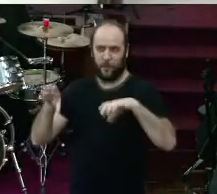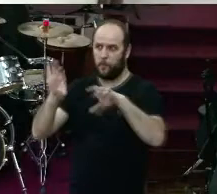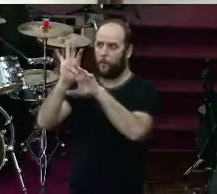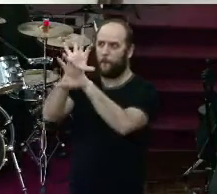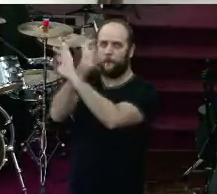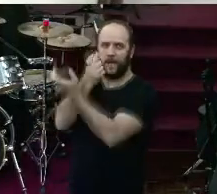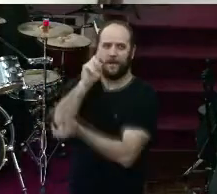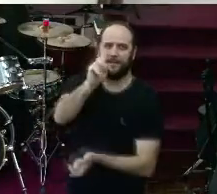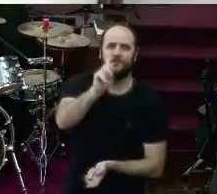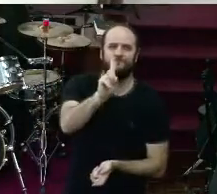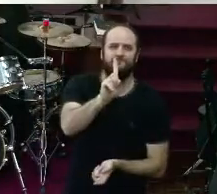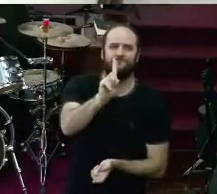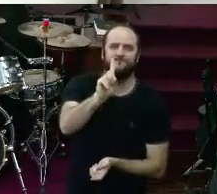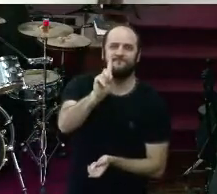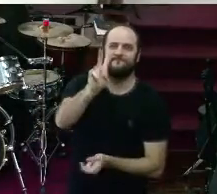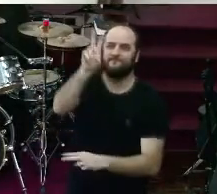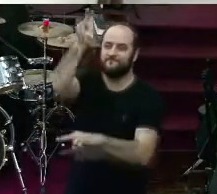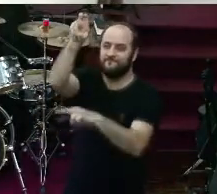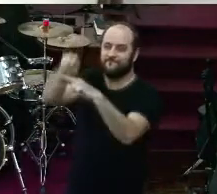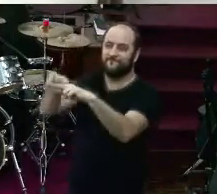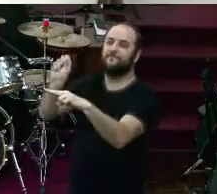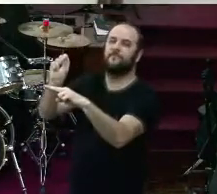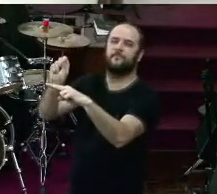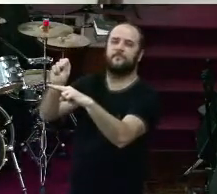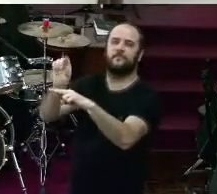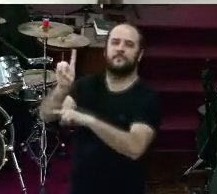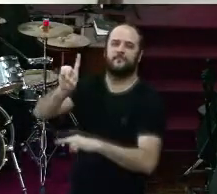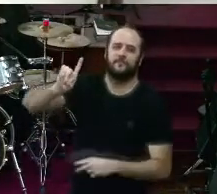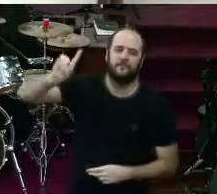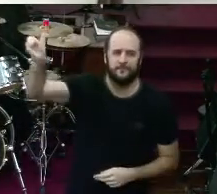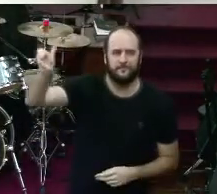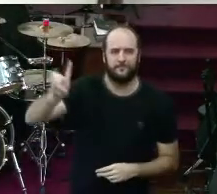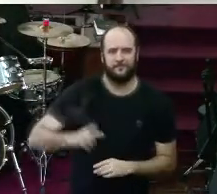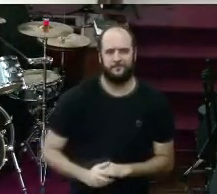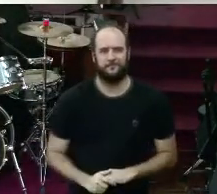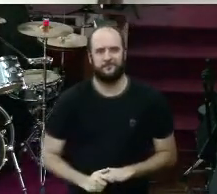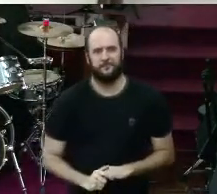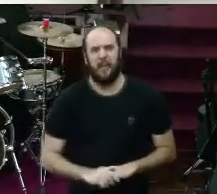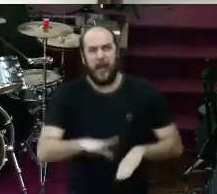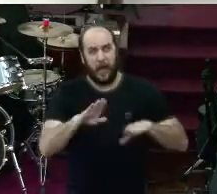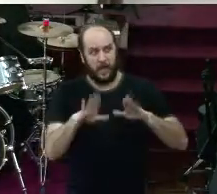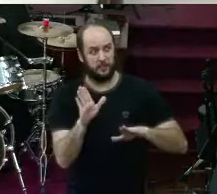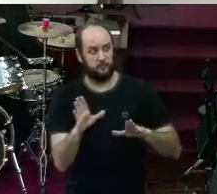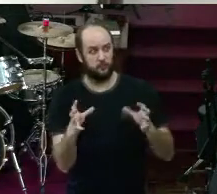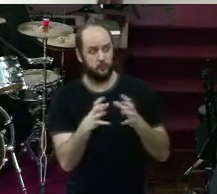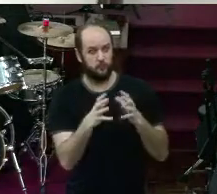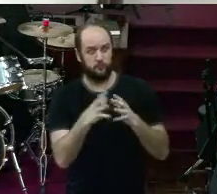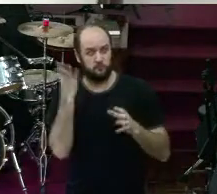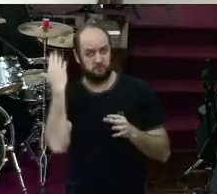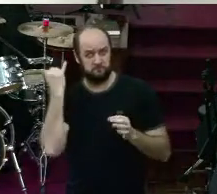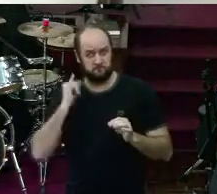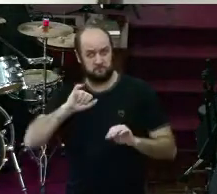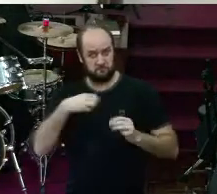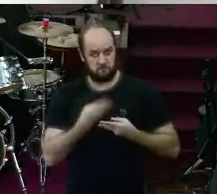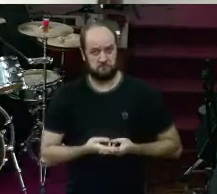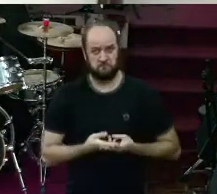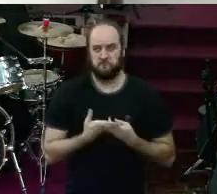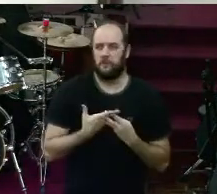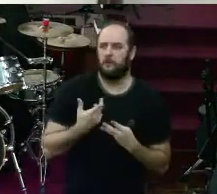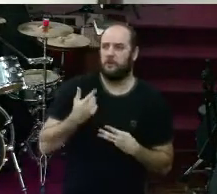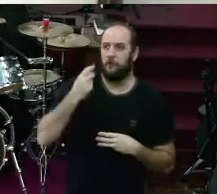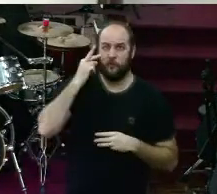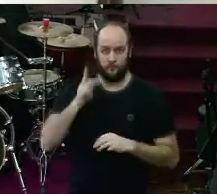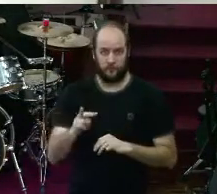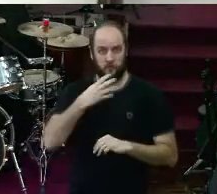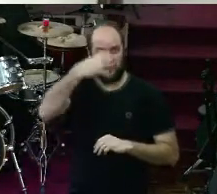está sentado no seu alto sublime trono. Talvez a insegurança do povo de Judá, diante da morte do